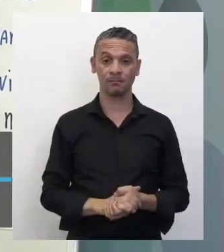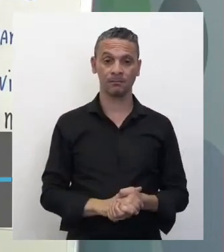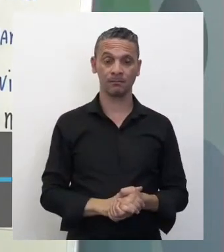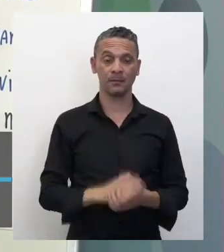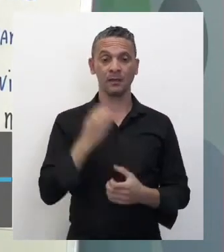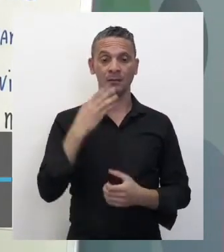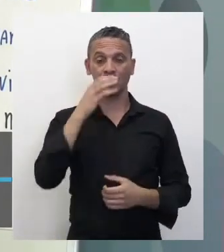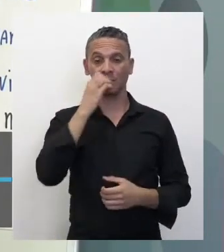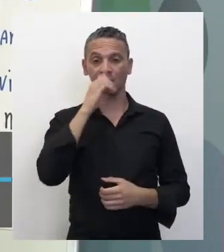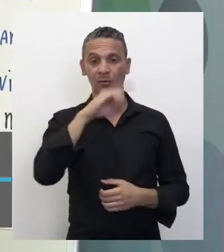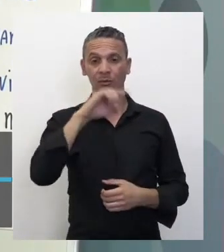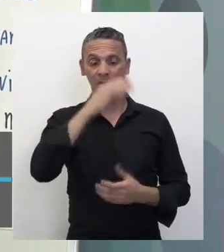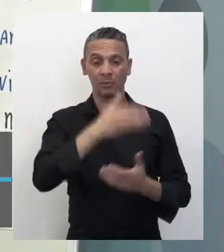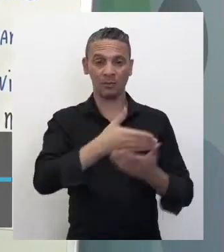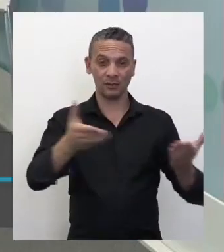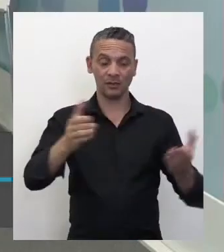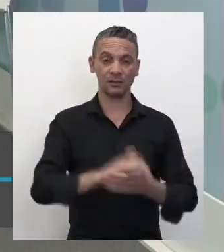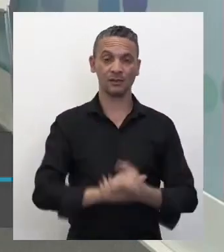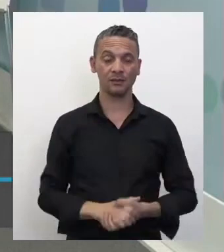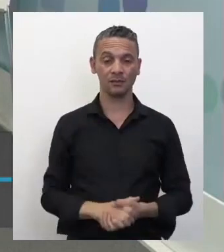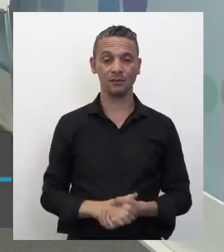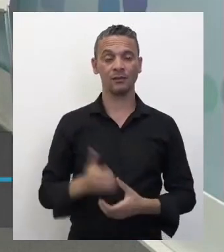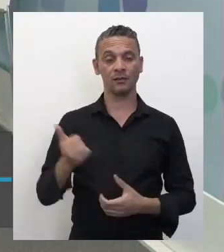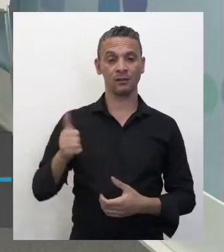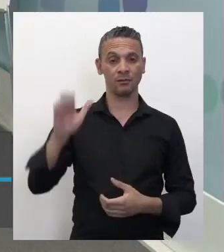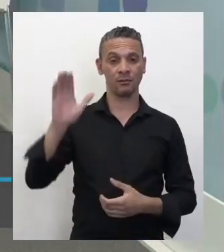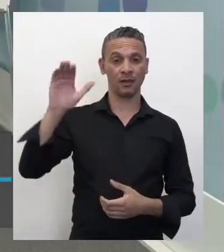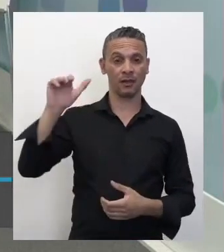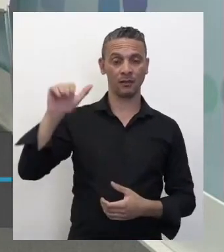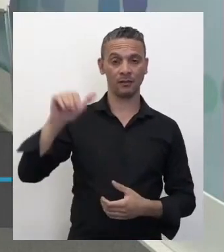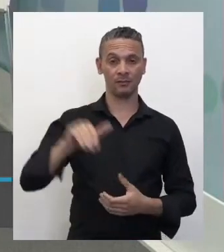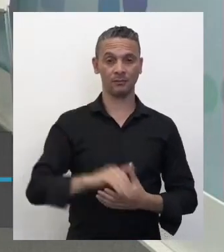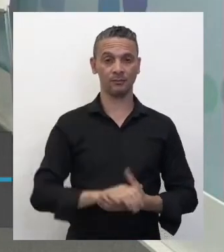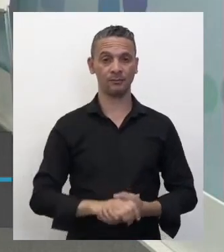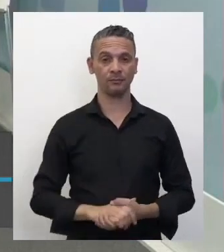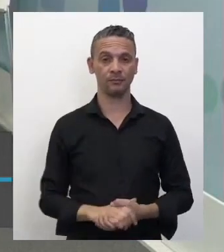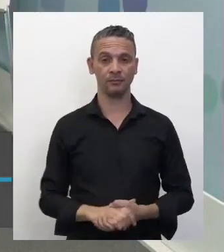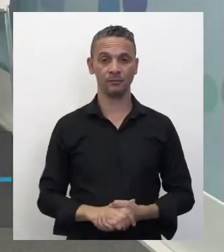um bom final de semana para vocês, né, Ed? See you. Bye bye. Bye, everybody.